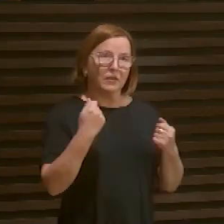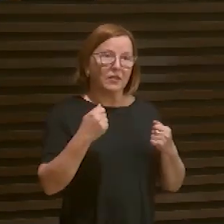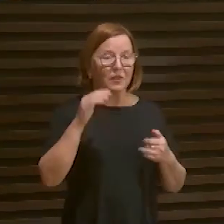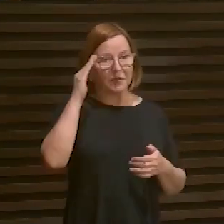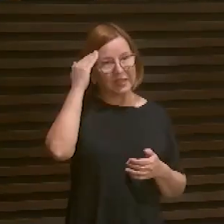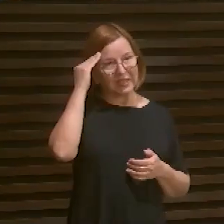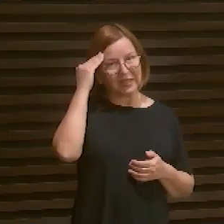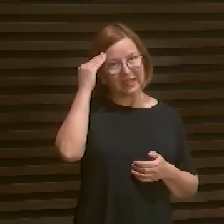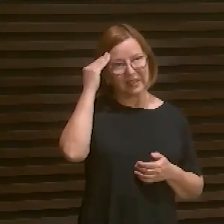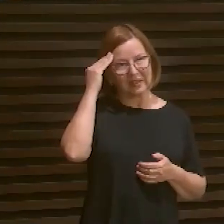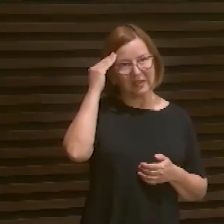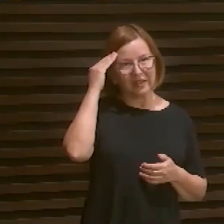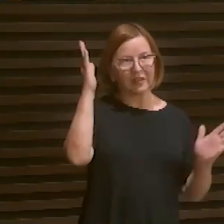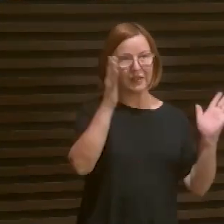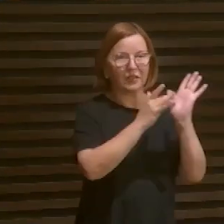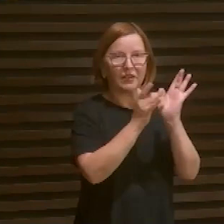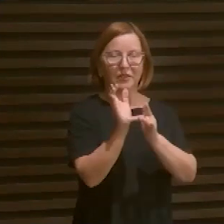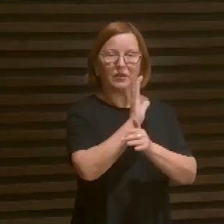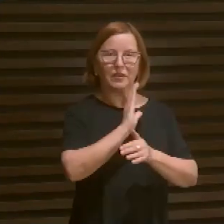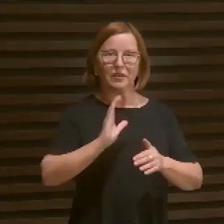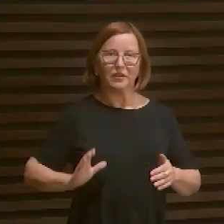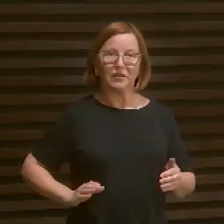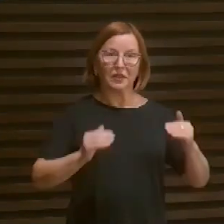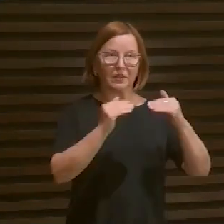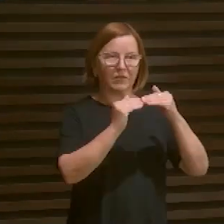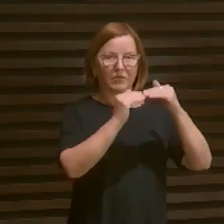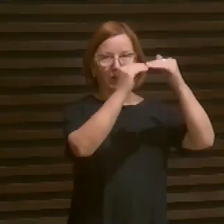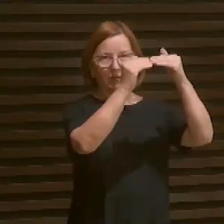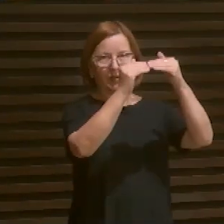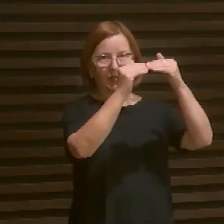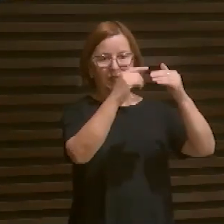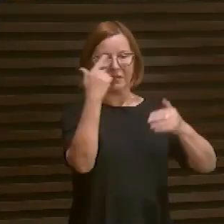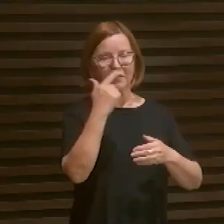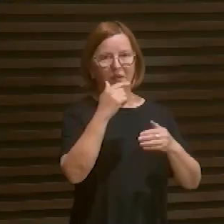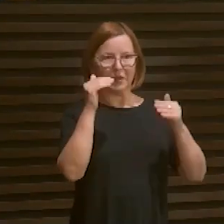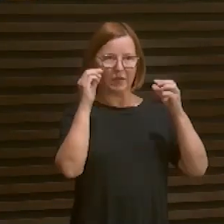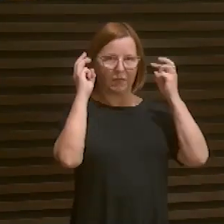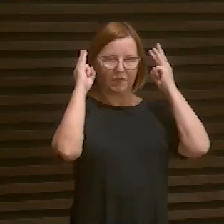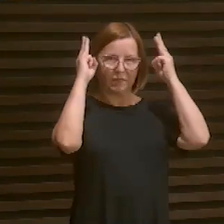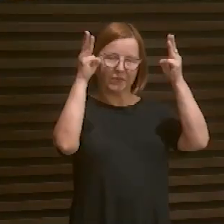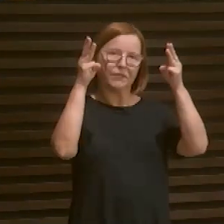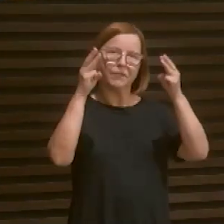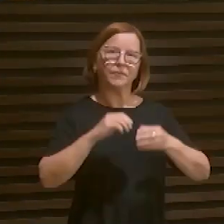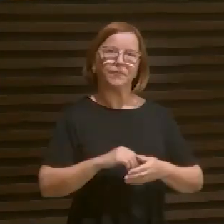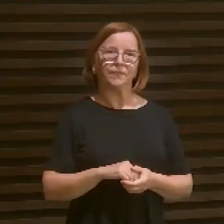irmãos, que Jesus Cristo é superior a Moisés.